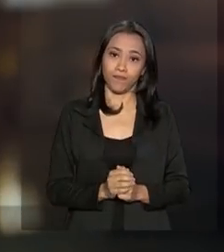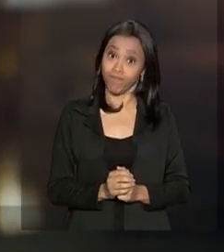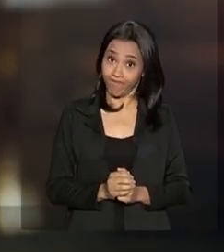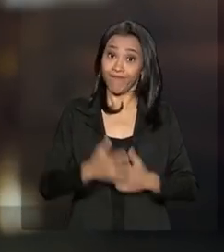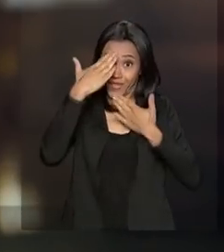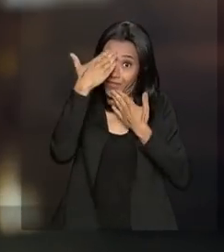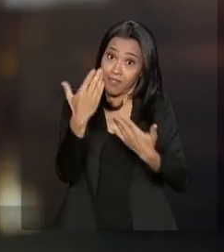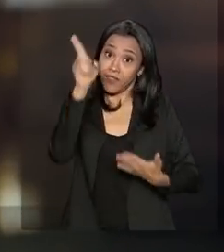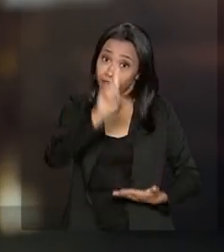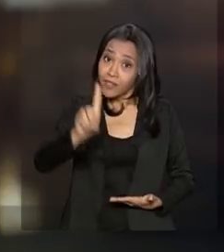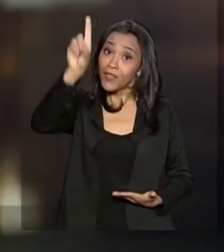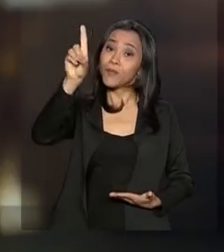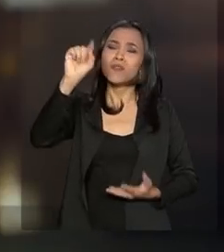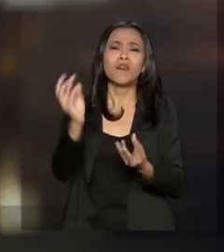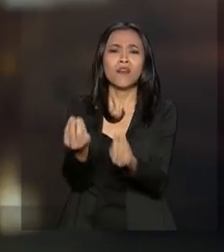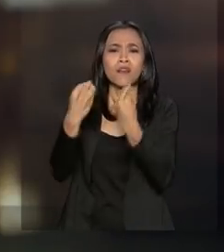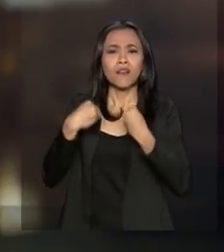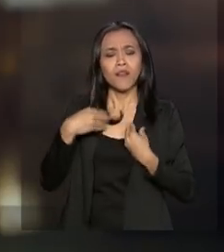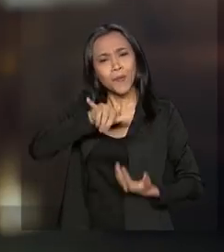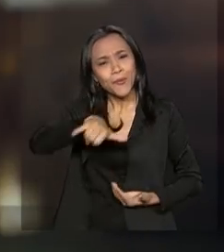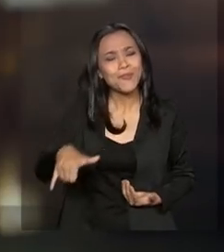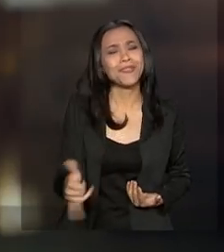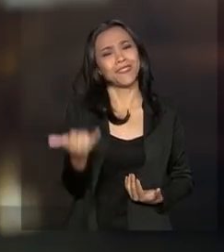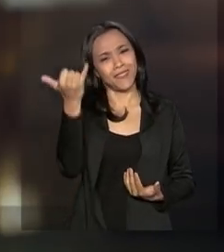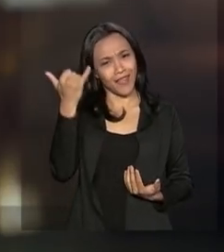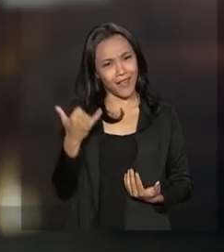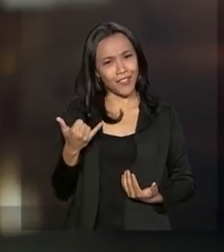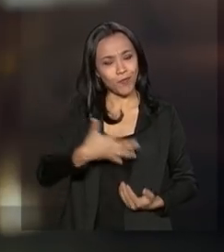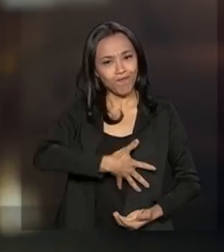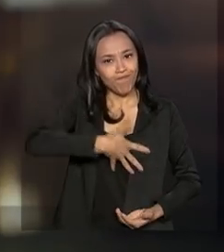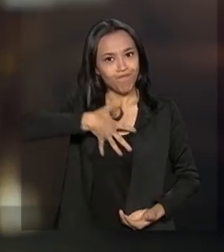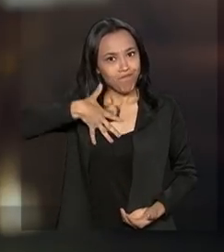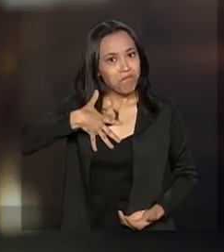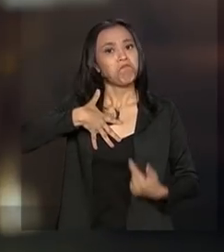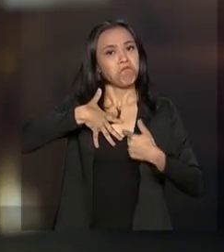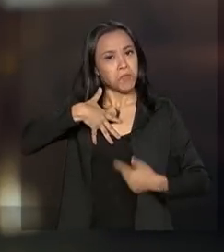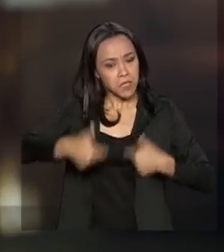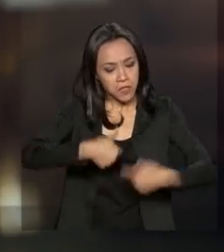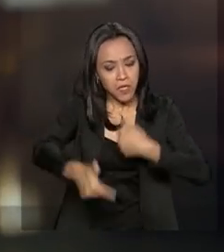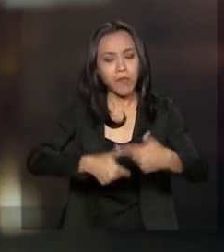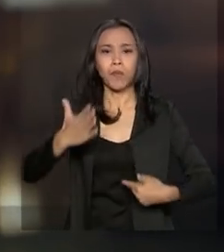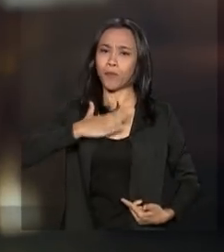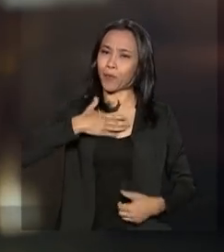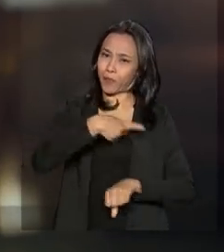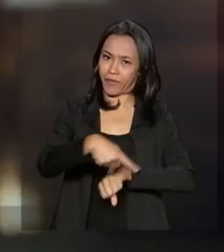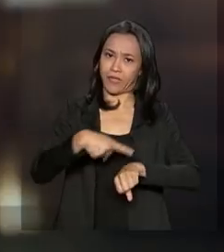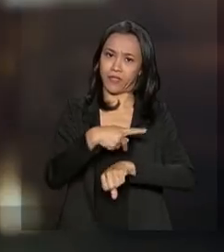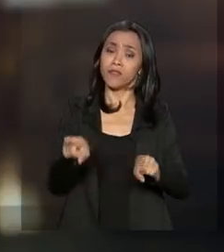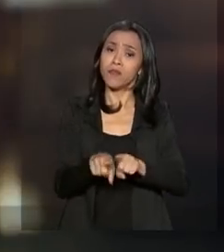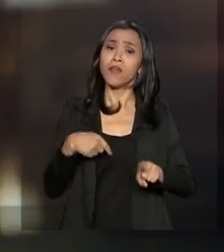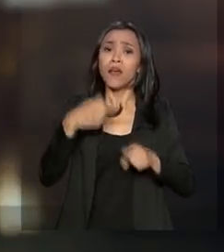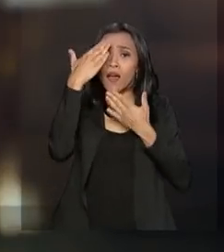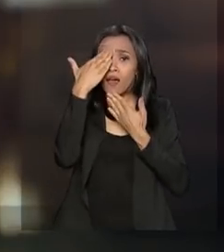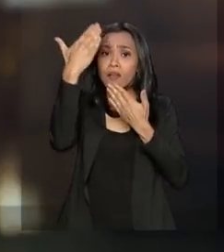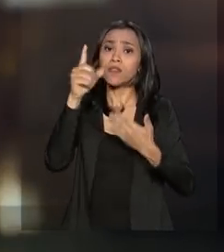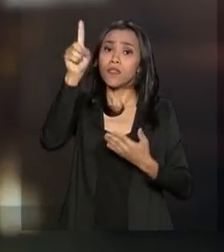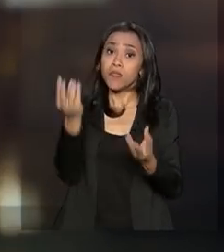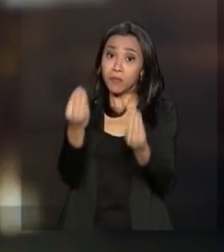Agradecer a Deus por ter me dado a oportunidade, a honra de servir ao meu país. Agradecer por ele ter me